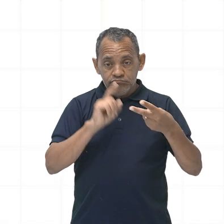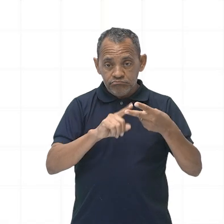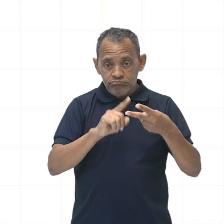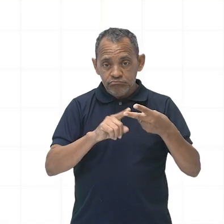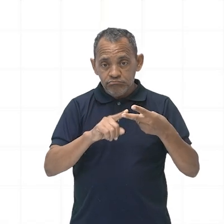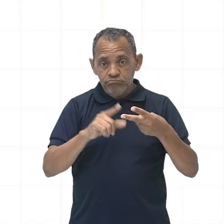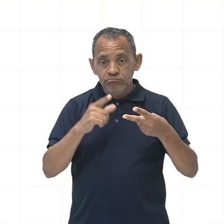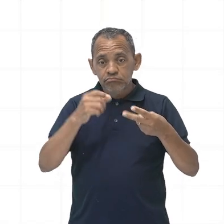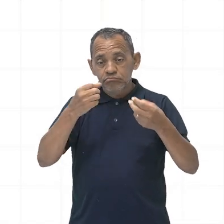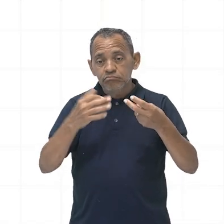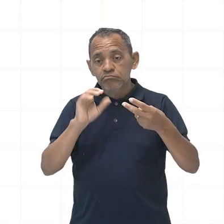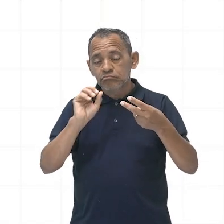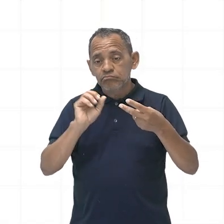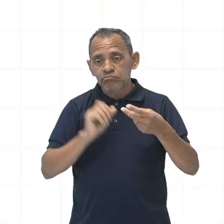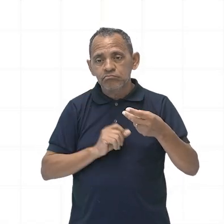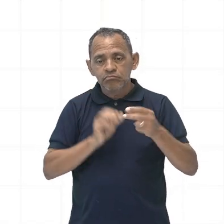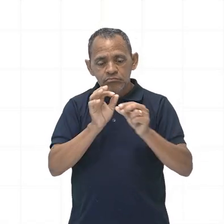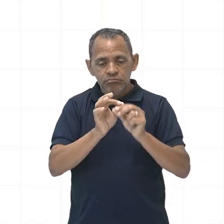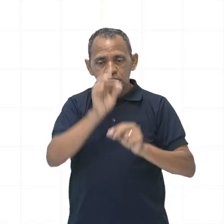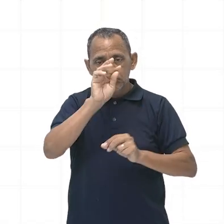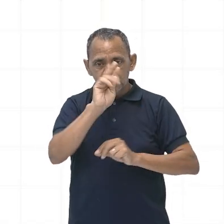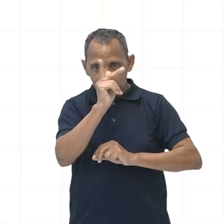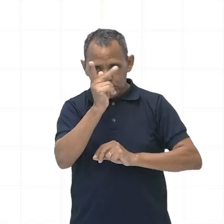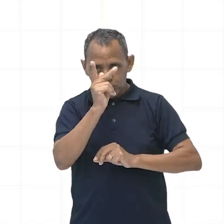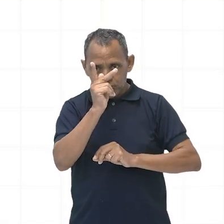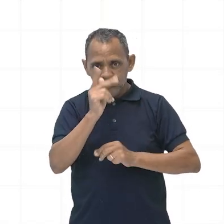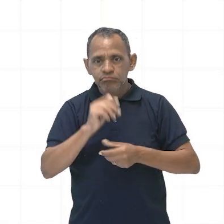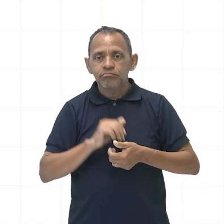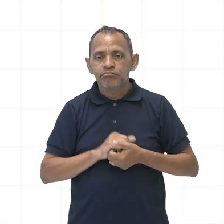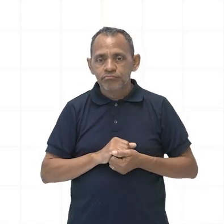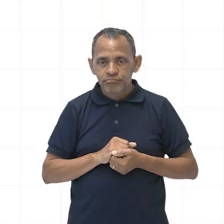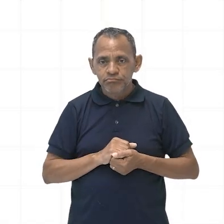relação diz que a altura H